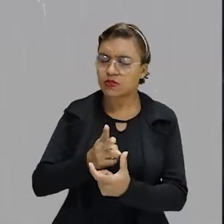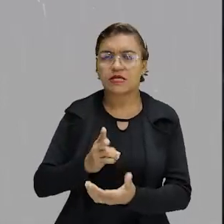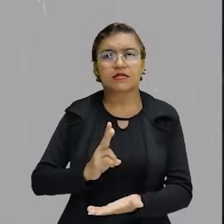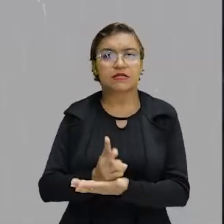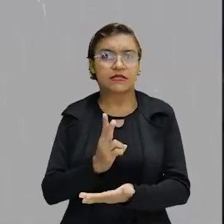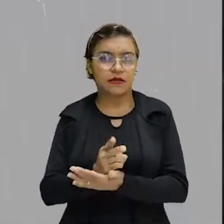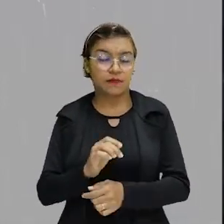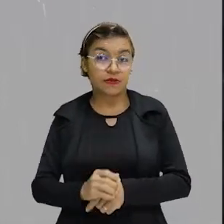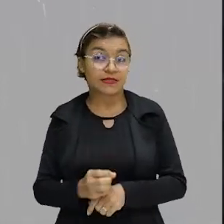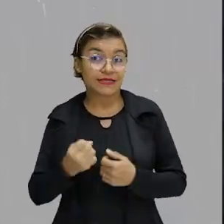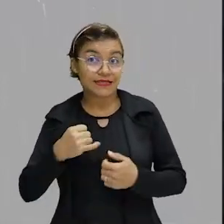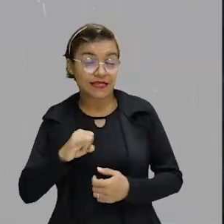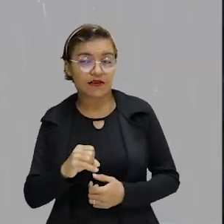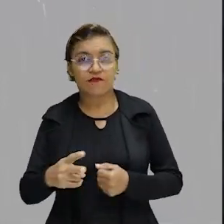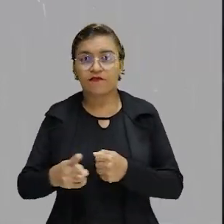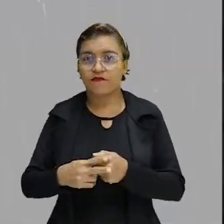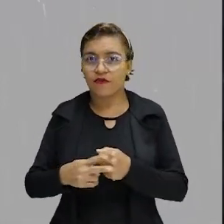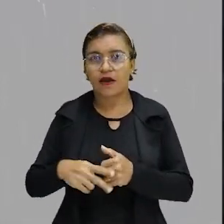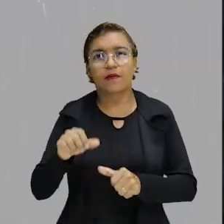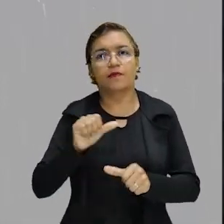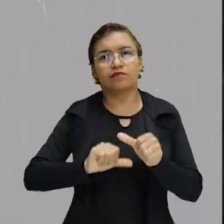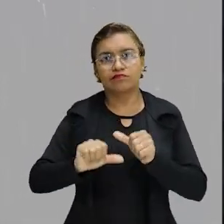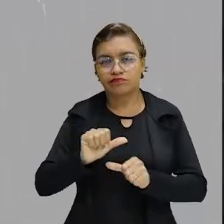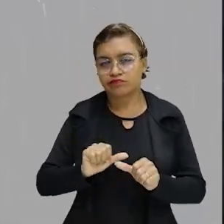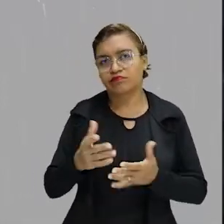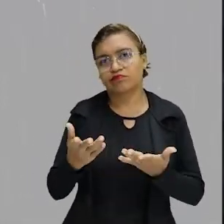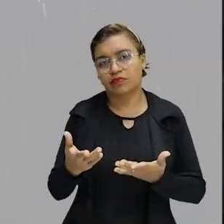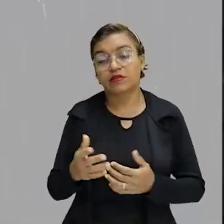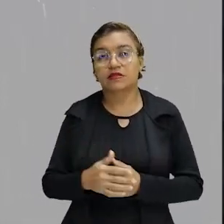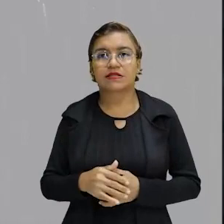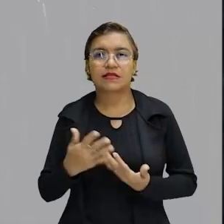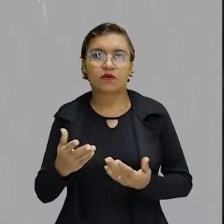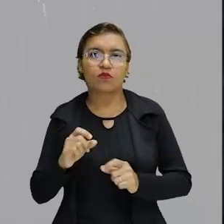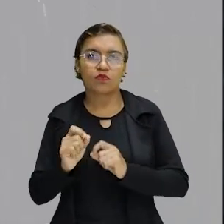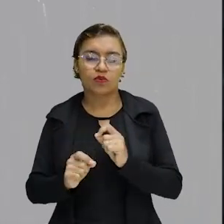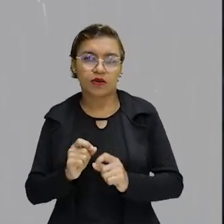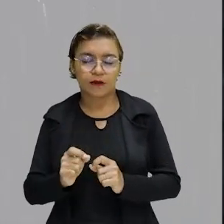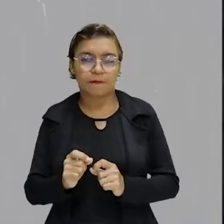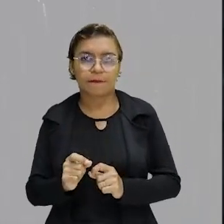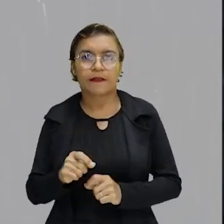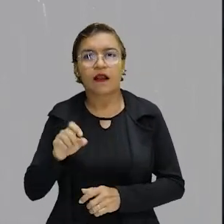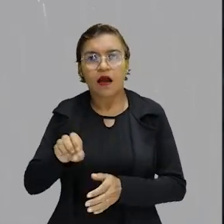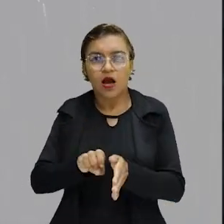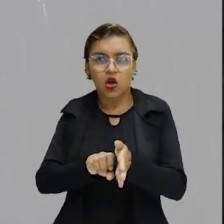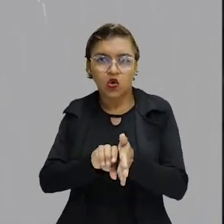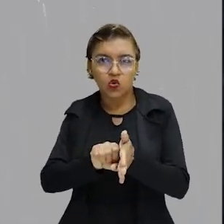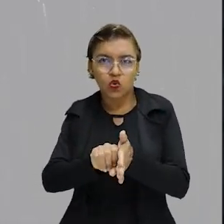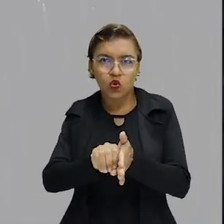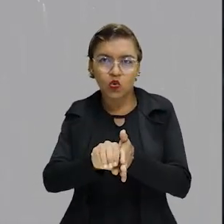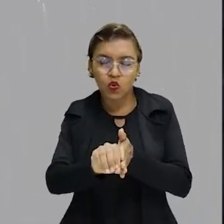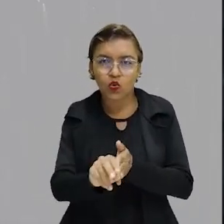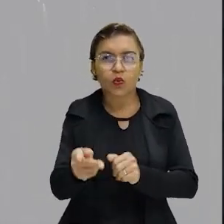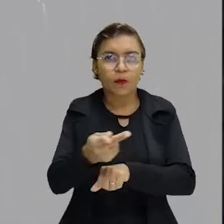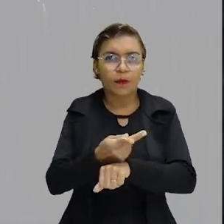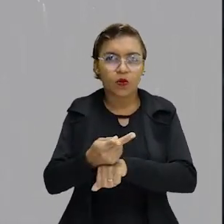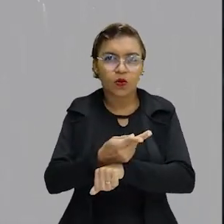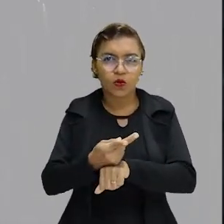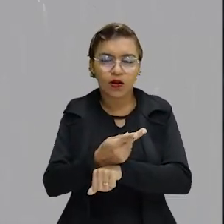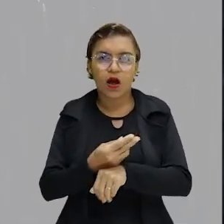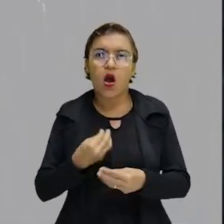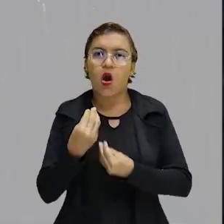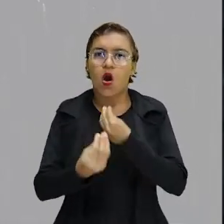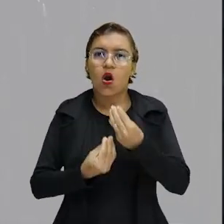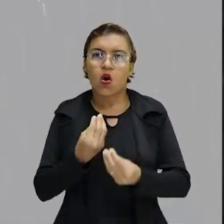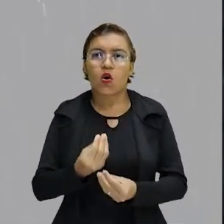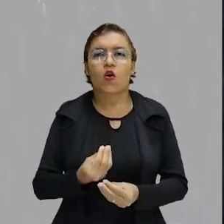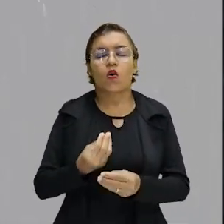um pouquinho mais. Então, caso você tenha alguma dúvida, você pode colocar lá no Google, conjugador de verbos, que ele vai dar para vocês em todos os tempos e